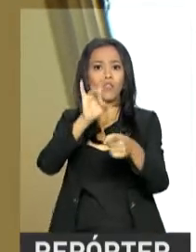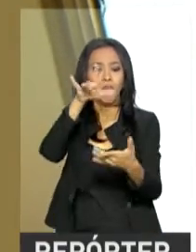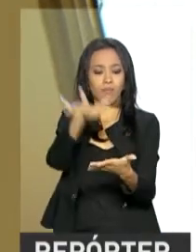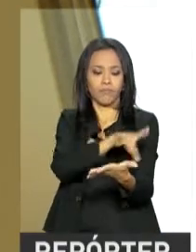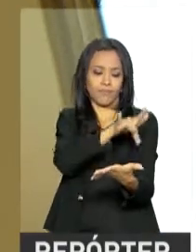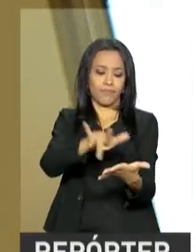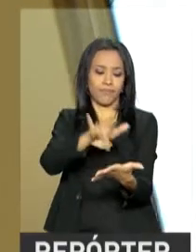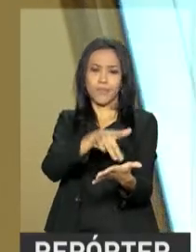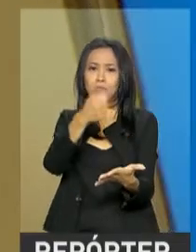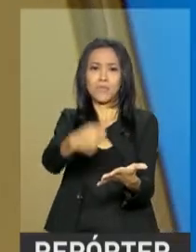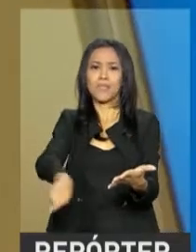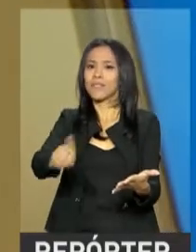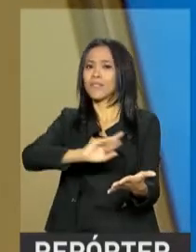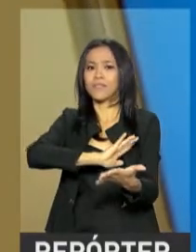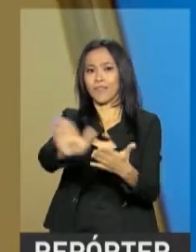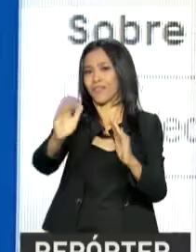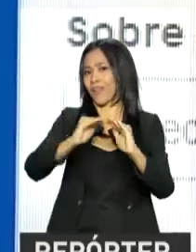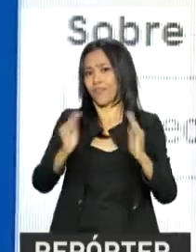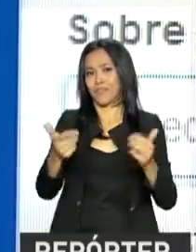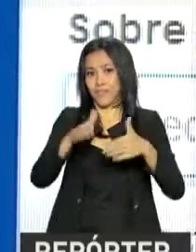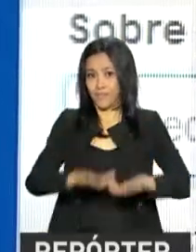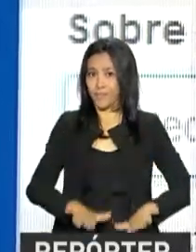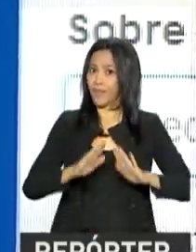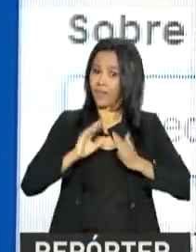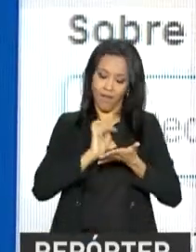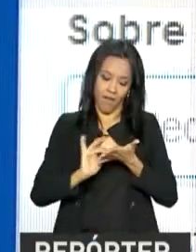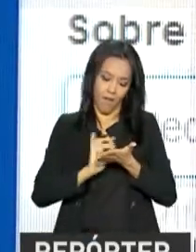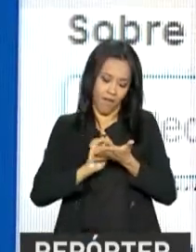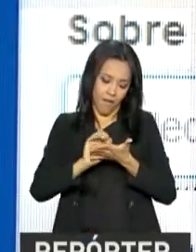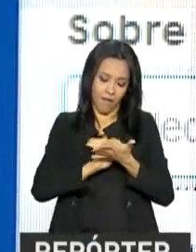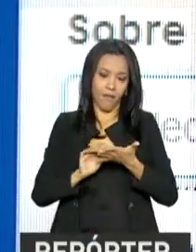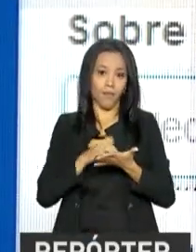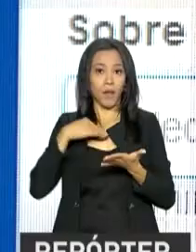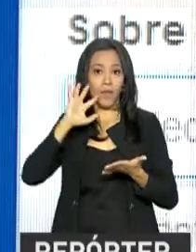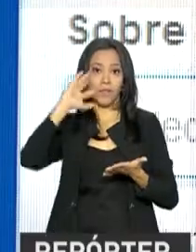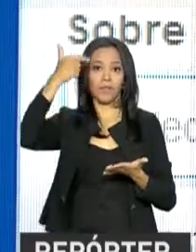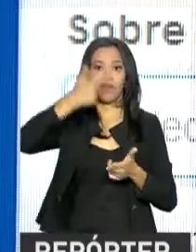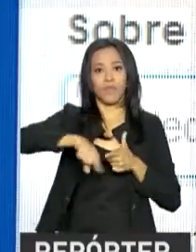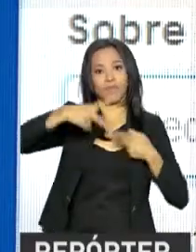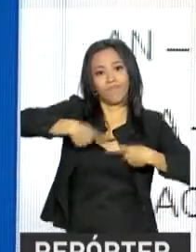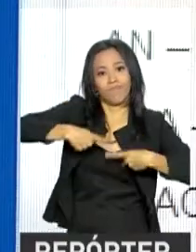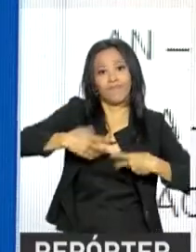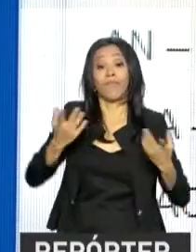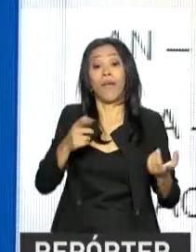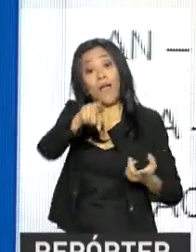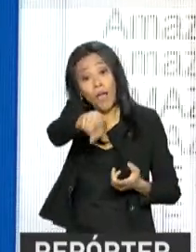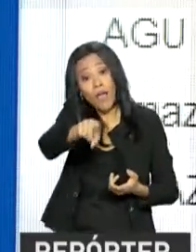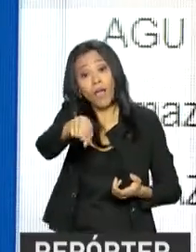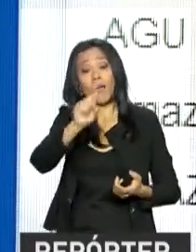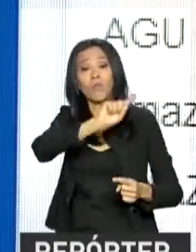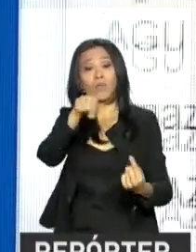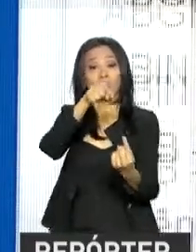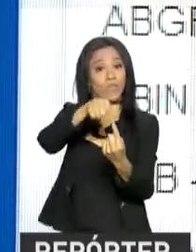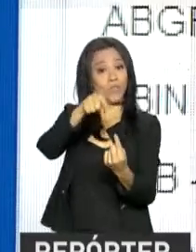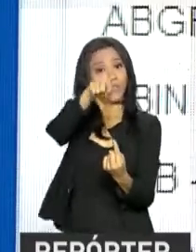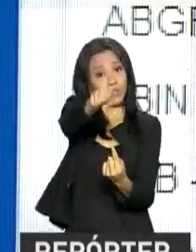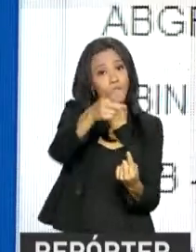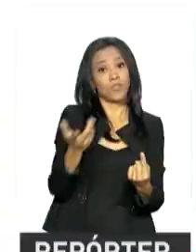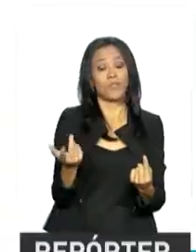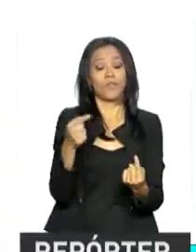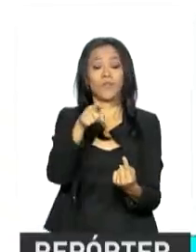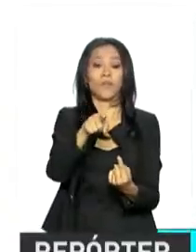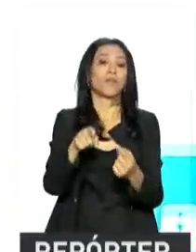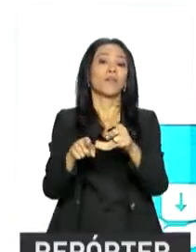sem sair de casa oferecer essas comodidades ao cidadão é o objetivo das plataformas de cidadania digital